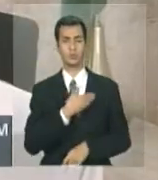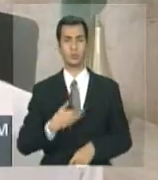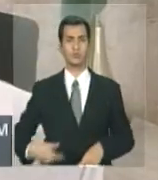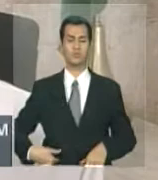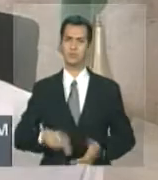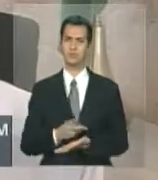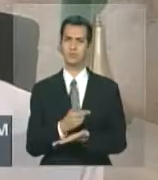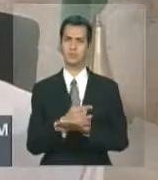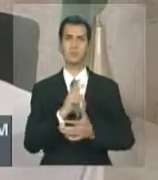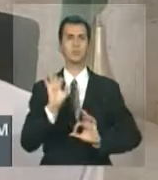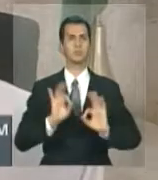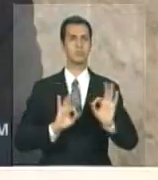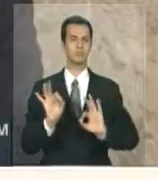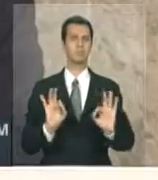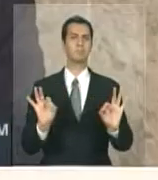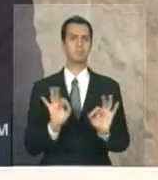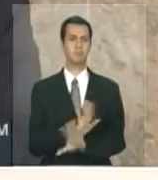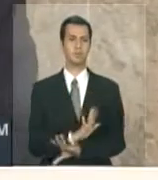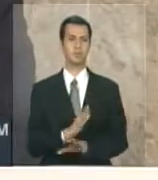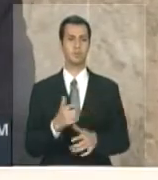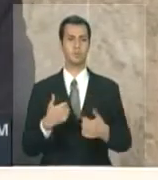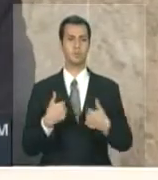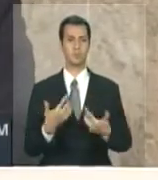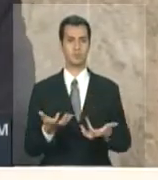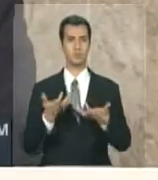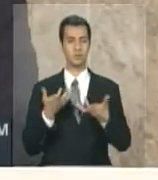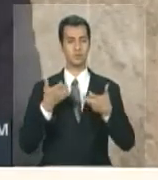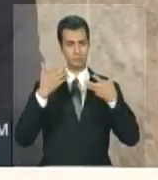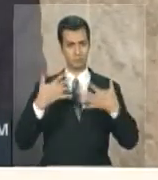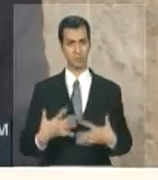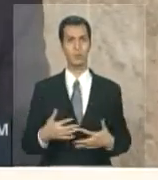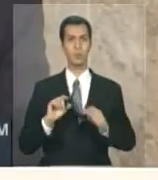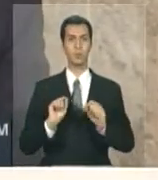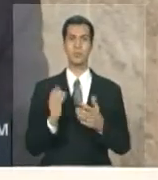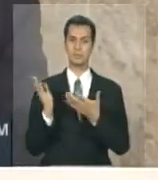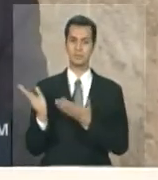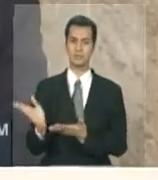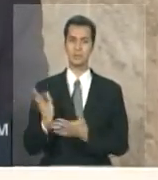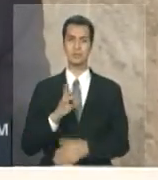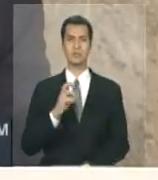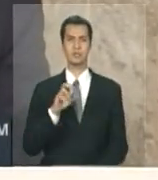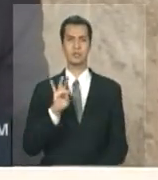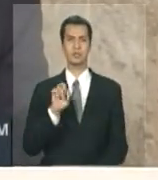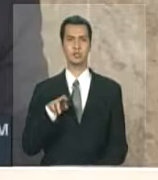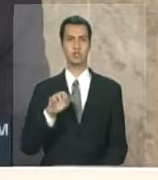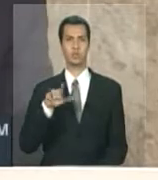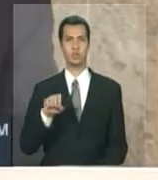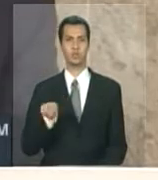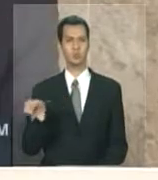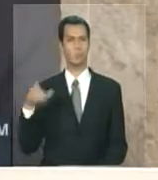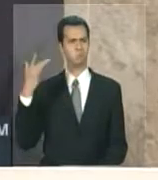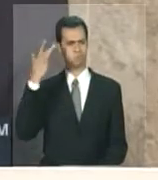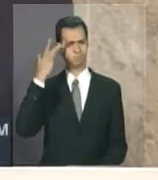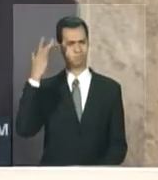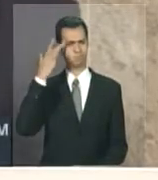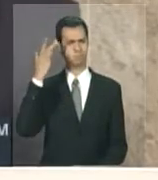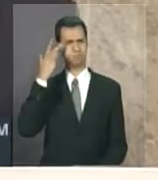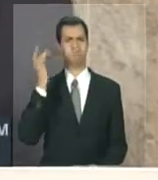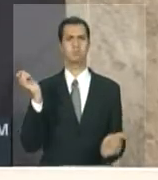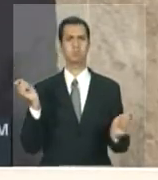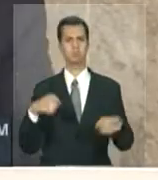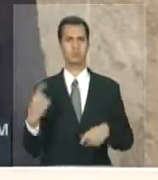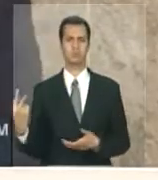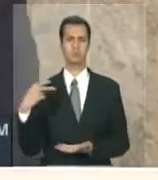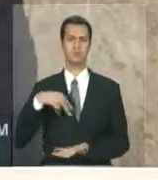como esta. Eu quero explicar apenas que o Cristiano está aqui e é talentoso o suficiente para